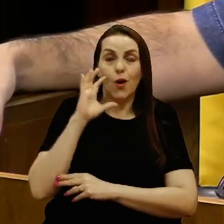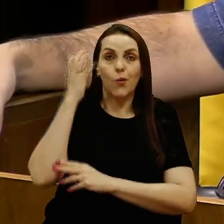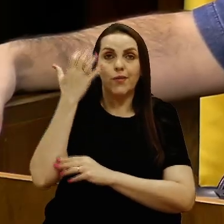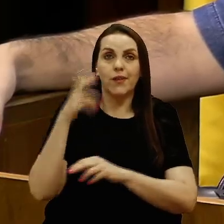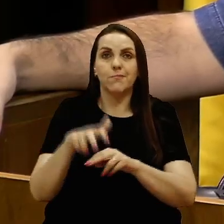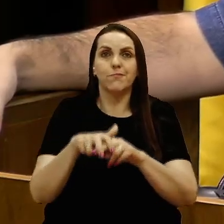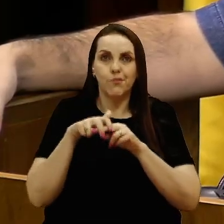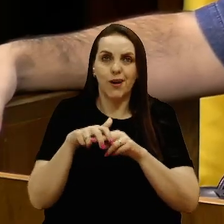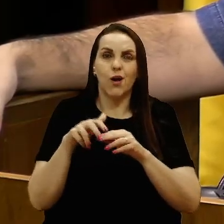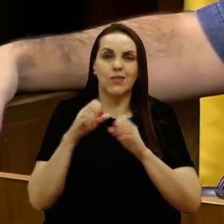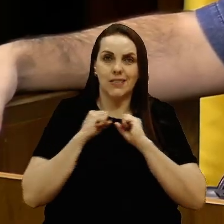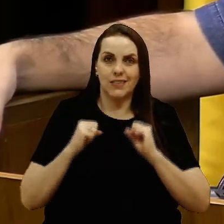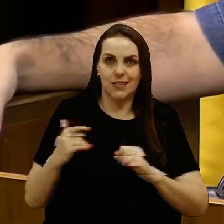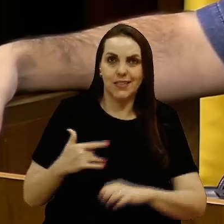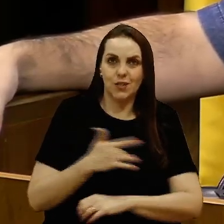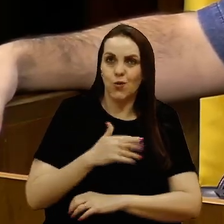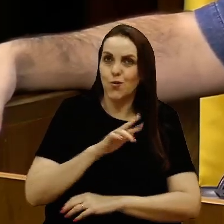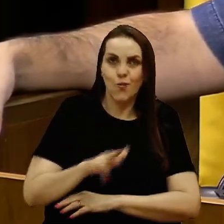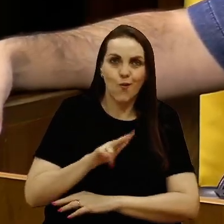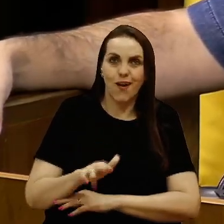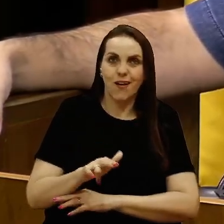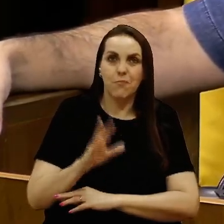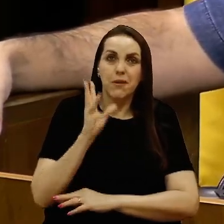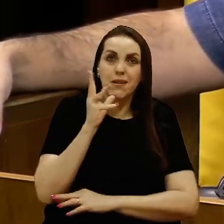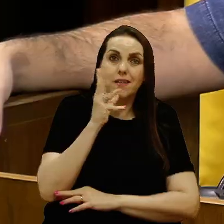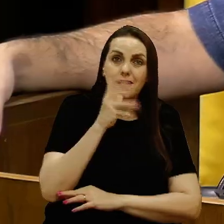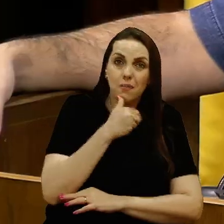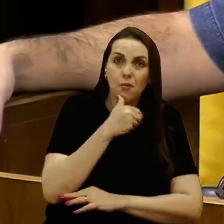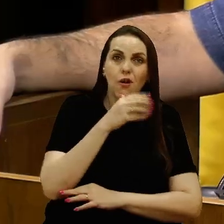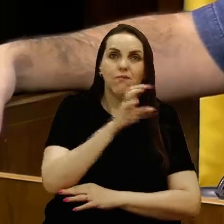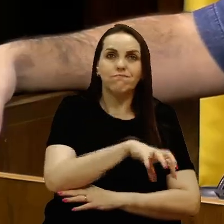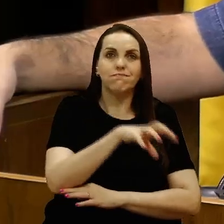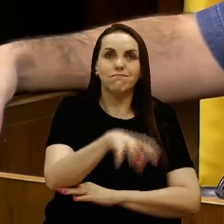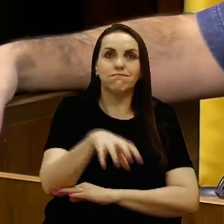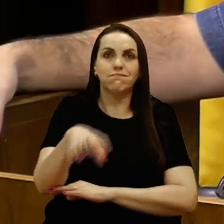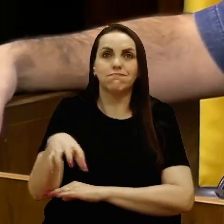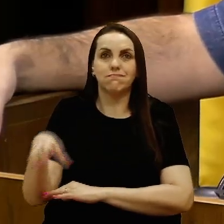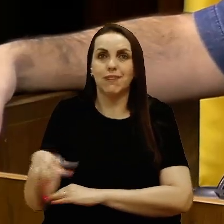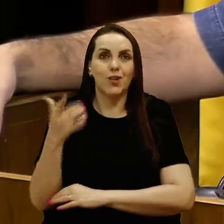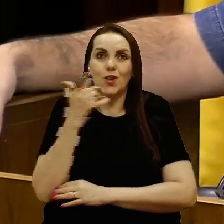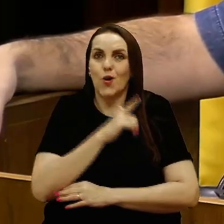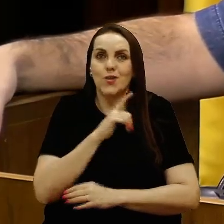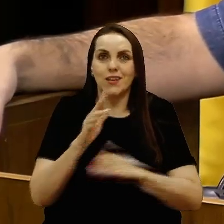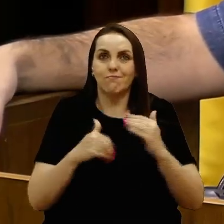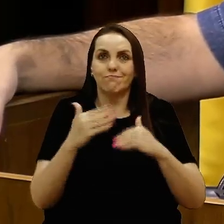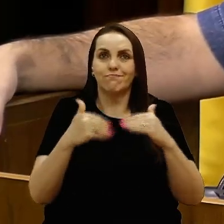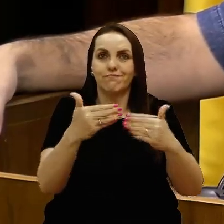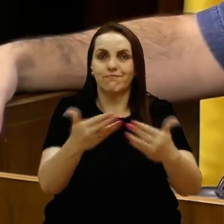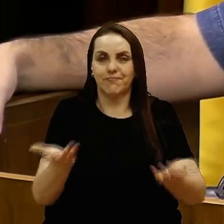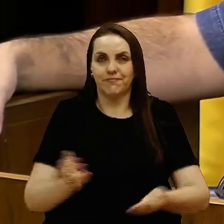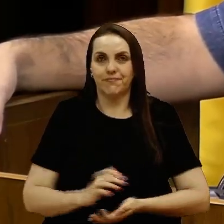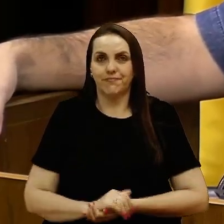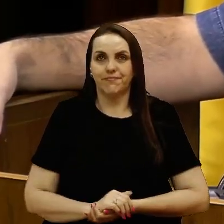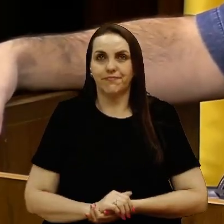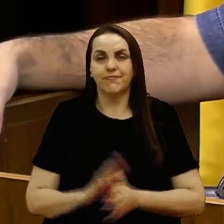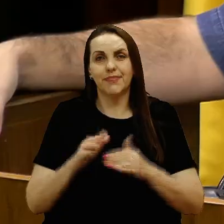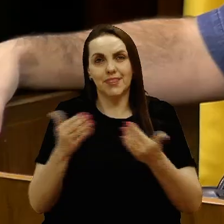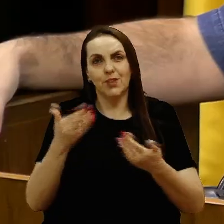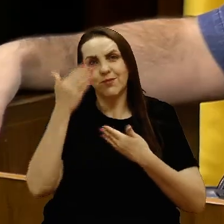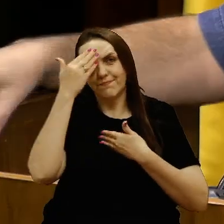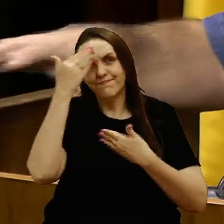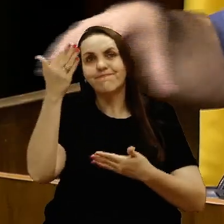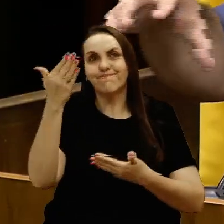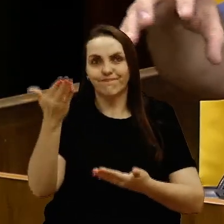há uma morosidade em diversos outros departamentos e que a gente não consegue fazer as coisas andar. Então, eu quero agradecer,